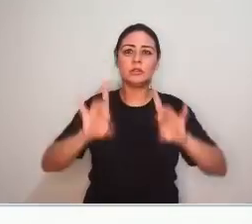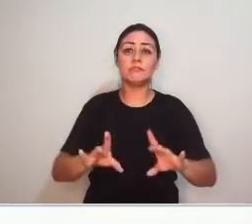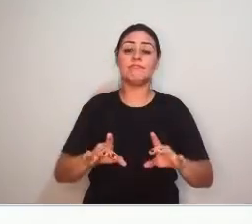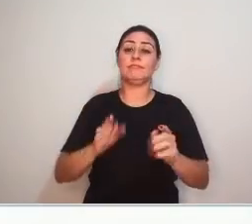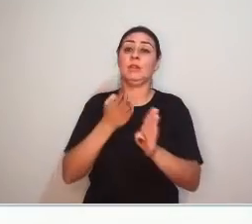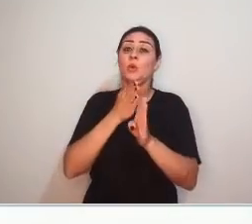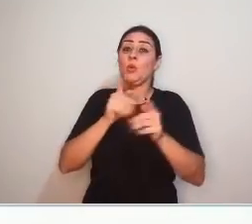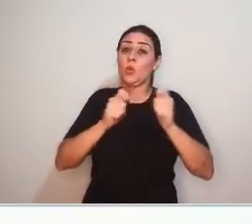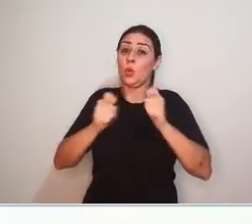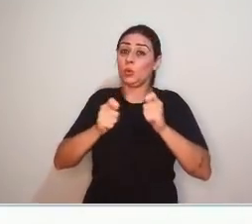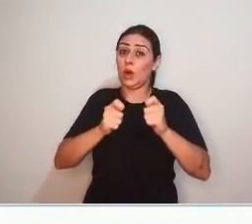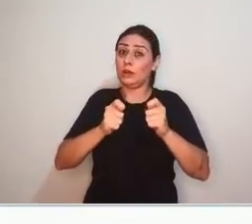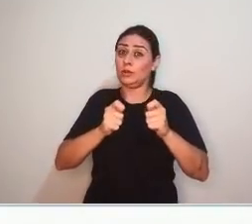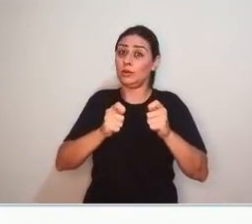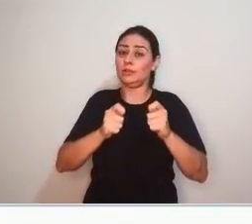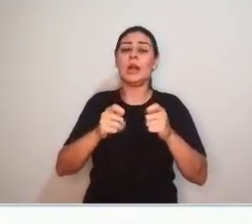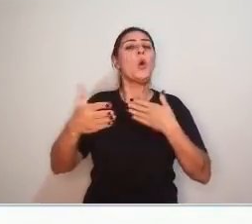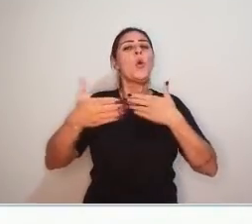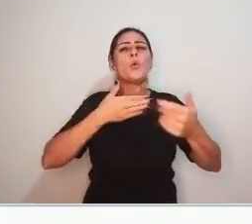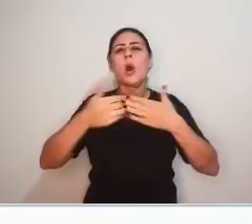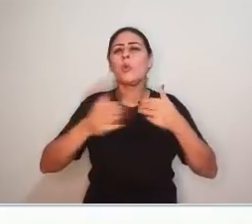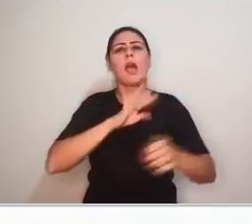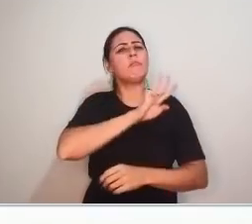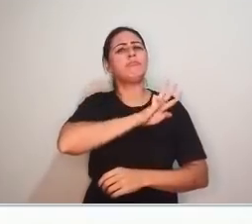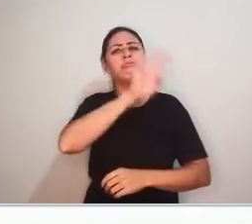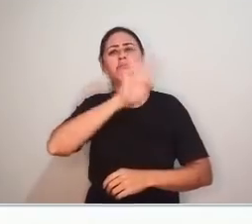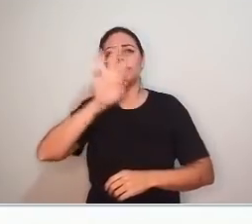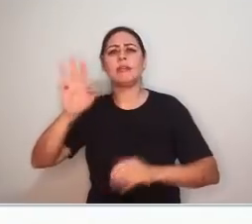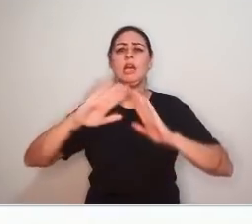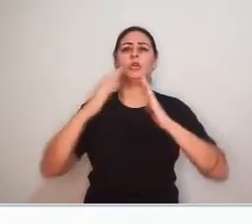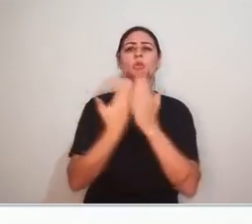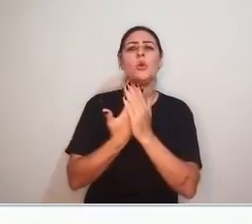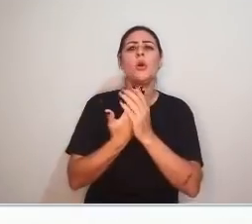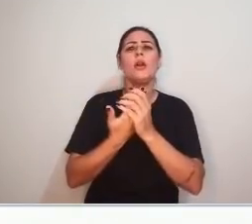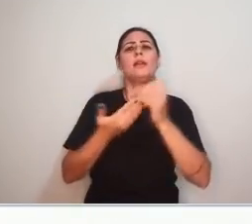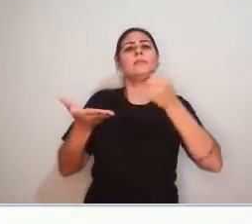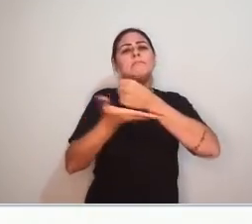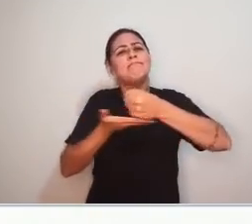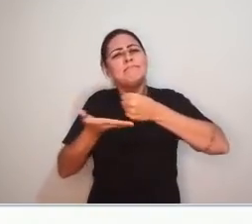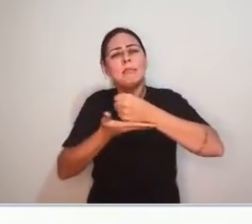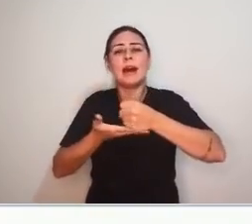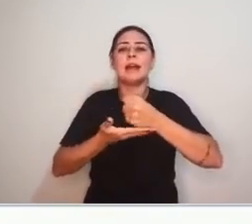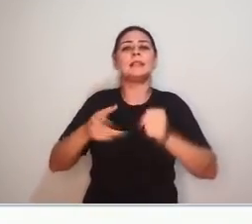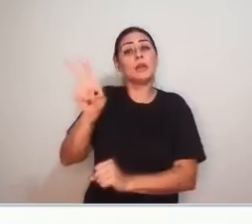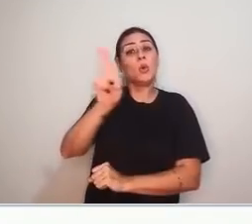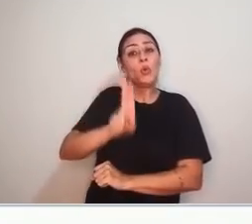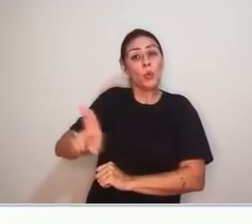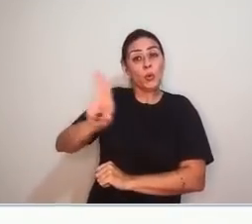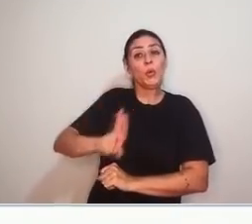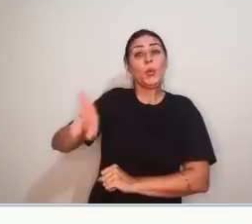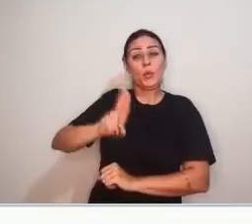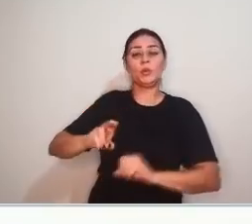Foco e destaque no termo controlado. Ou seja, qualquer programa educacional formal, e a escola básica, ela